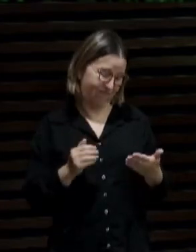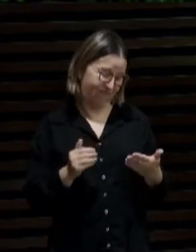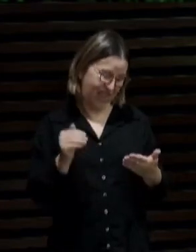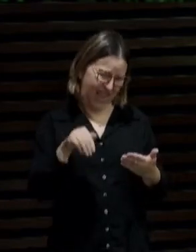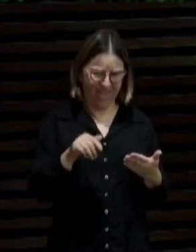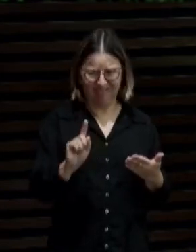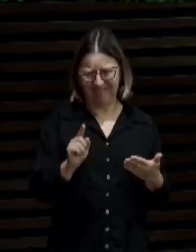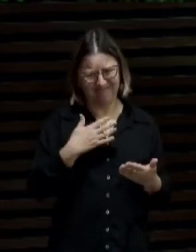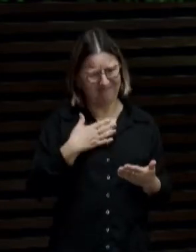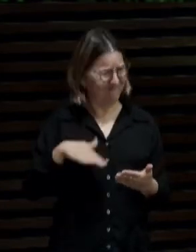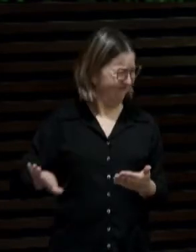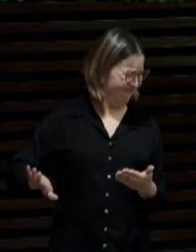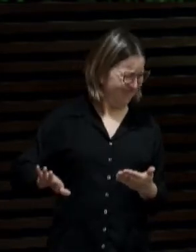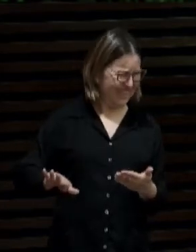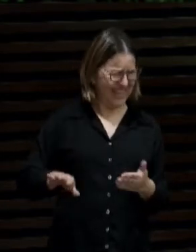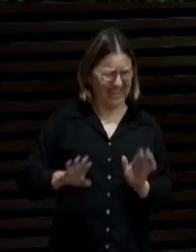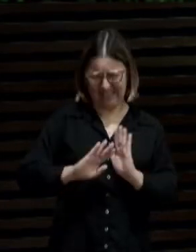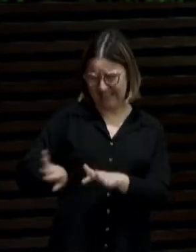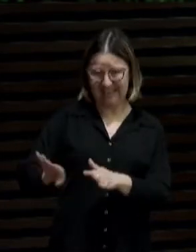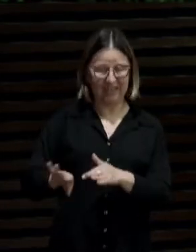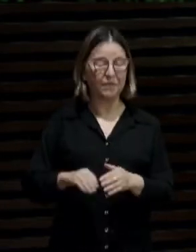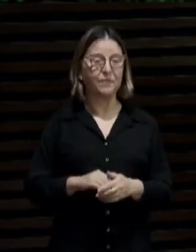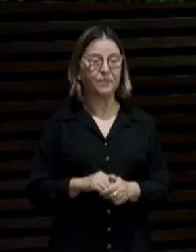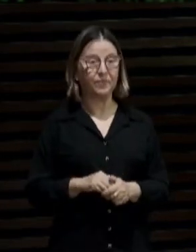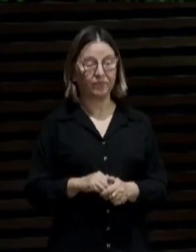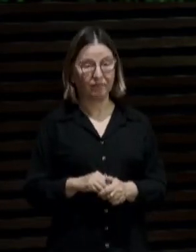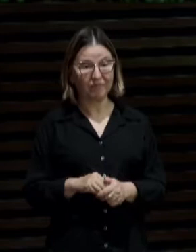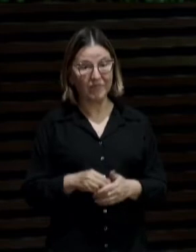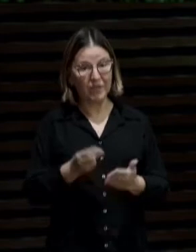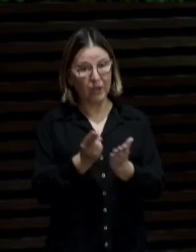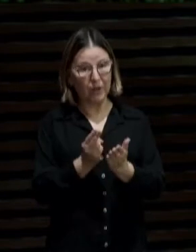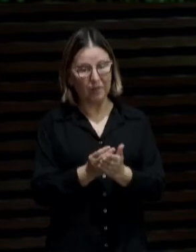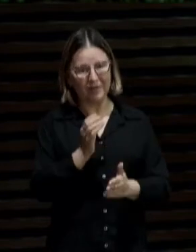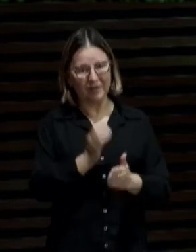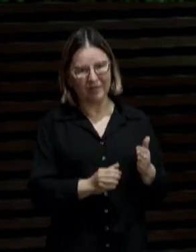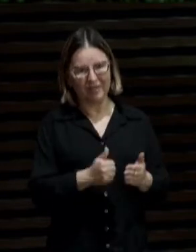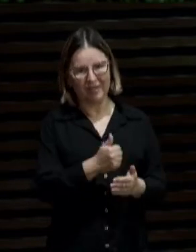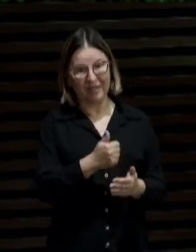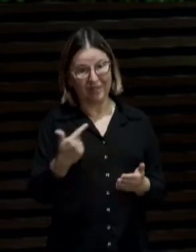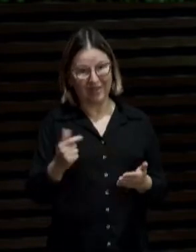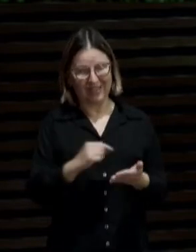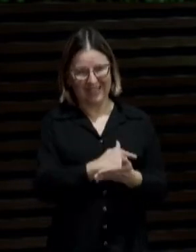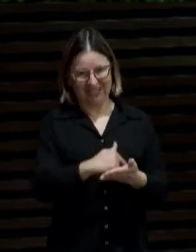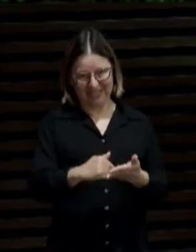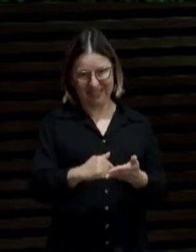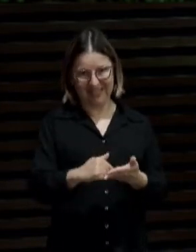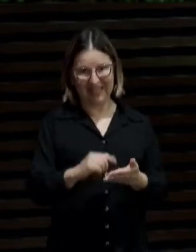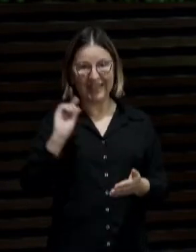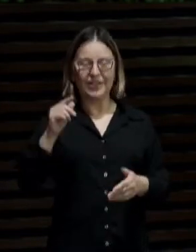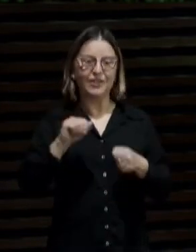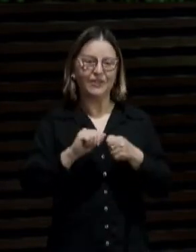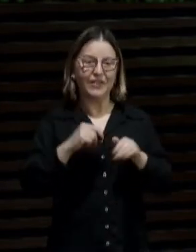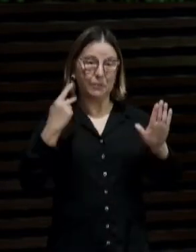eu só falar desse começo, porque esse começo me interessou. No mesmo capítulo 12 de Gênesis, em que Deus faz essa promessa a Abraão,